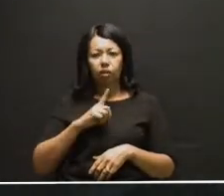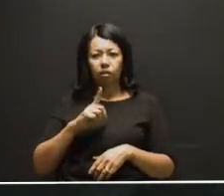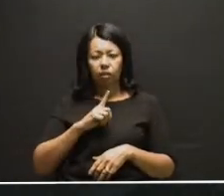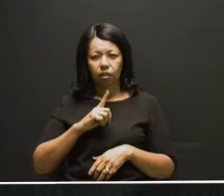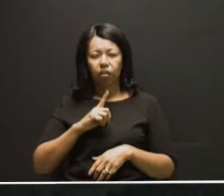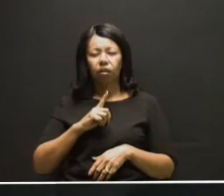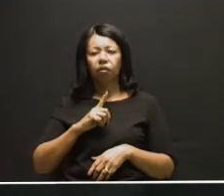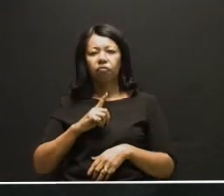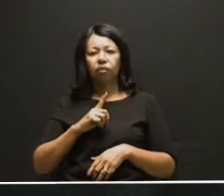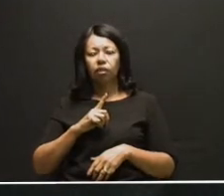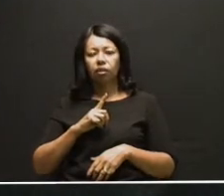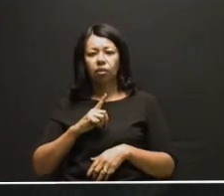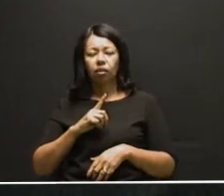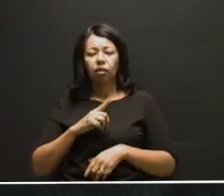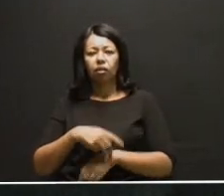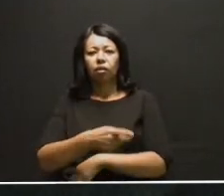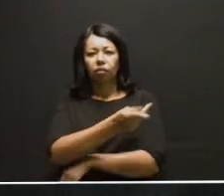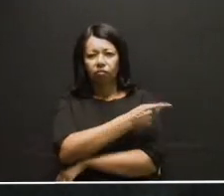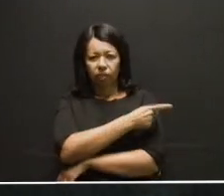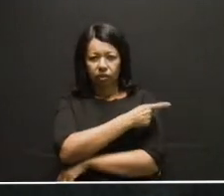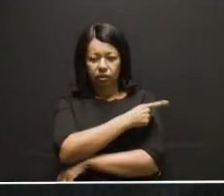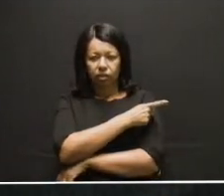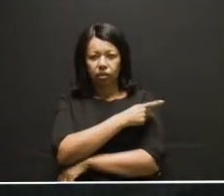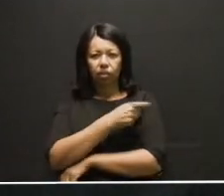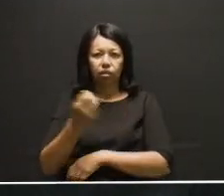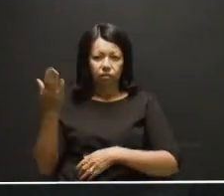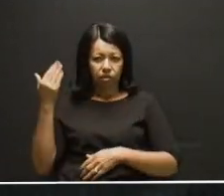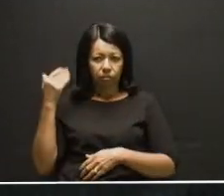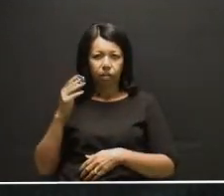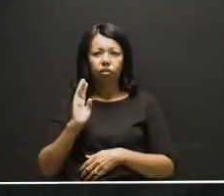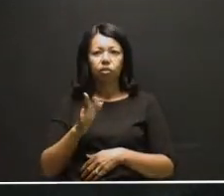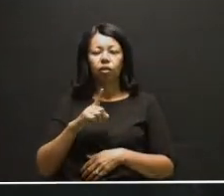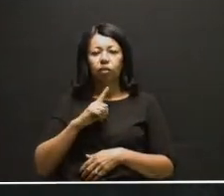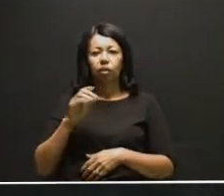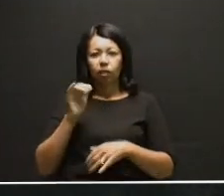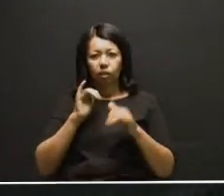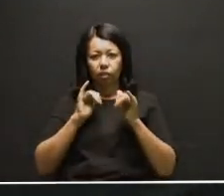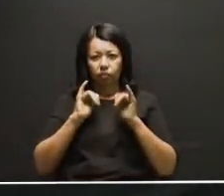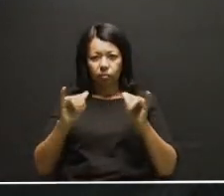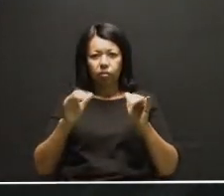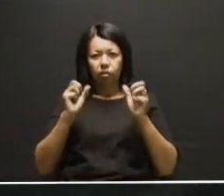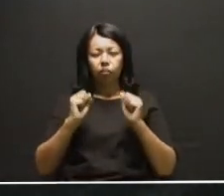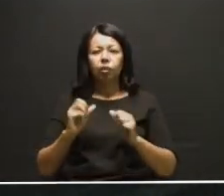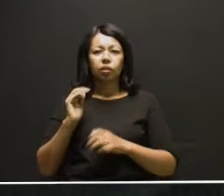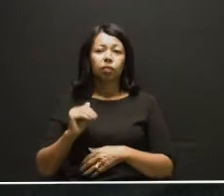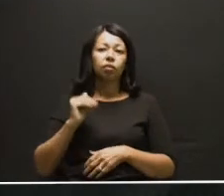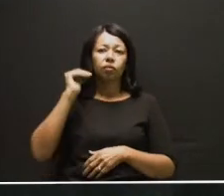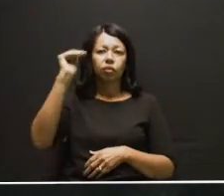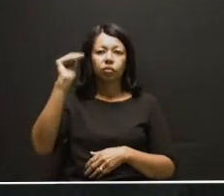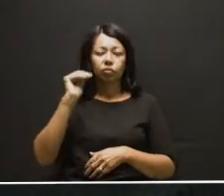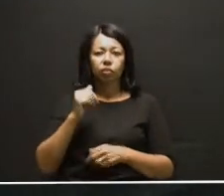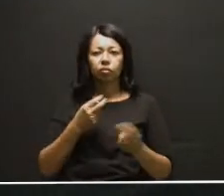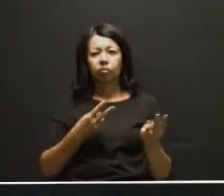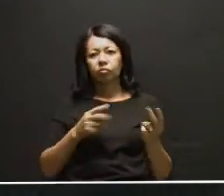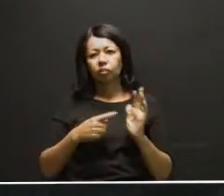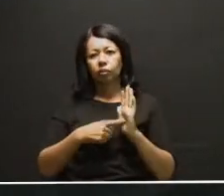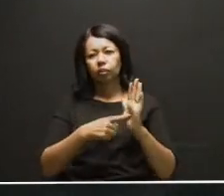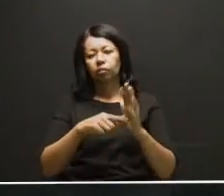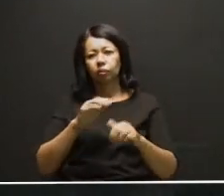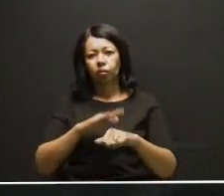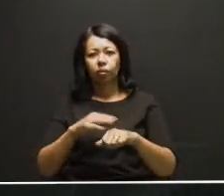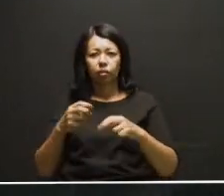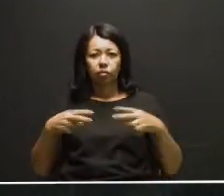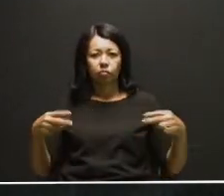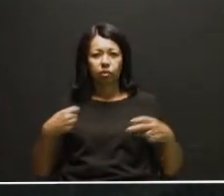10 15 20 anos uma vacina ele já tenha isso dentro de um banco de dados e que isso possa evoluir como foi apresentado para muito mais